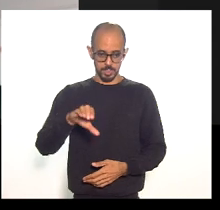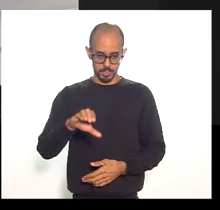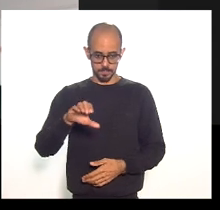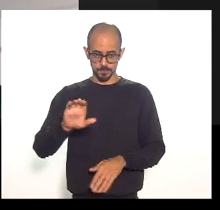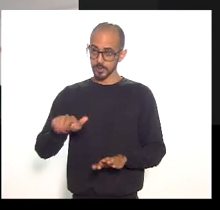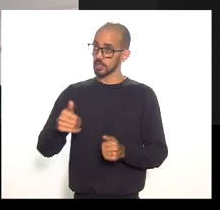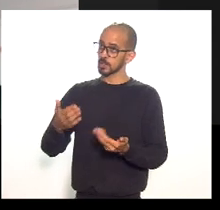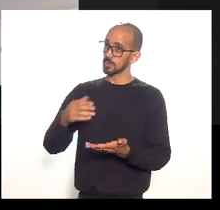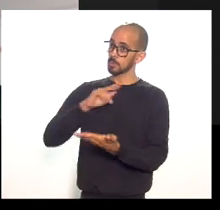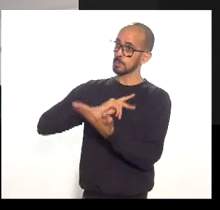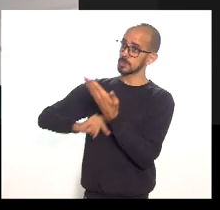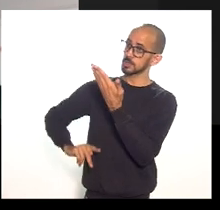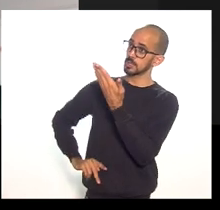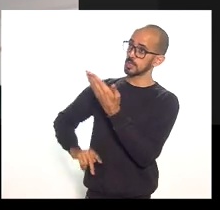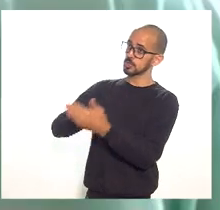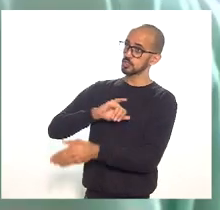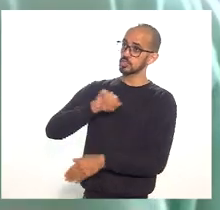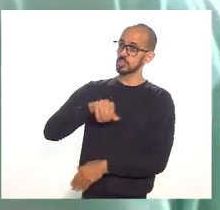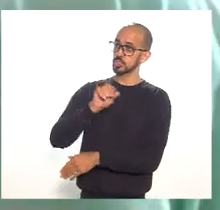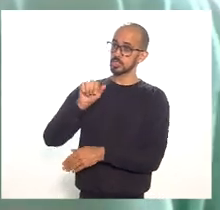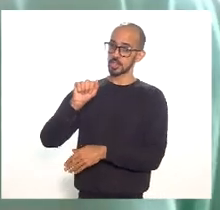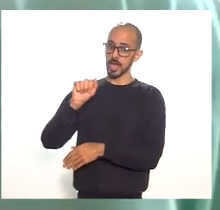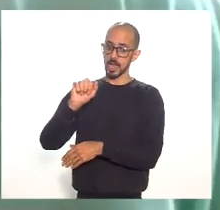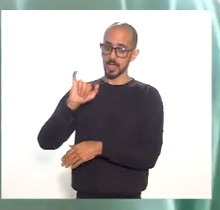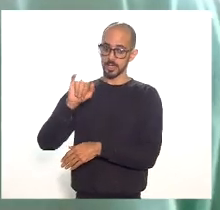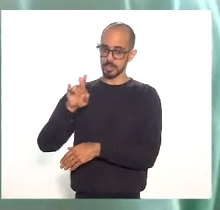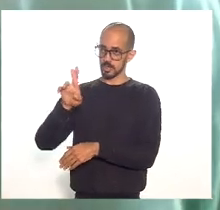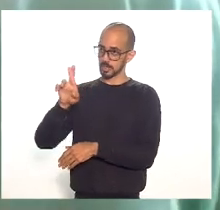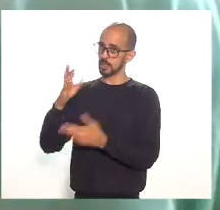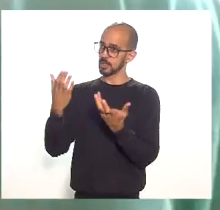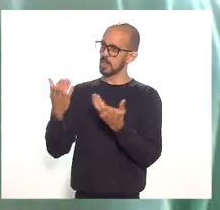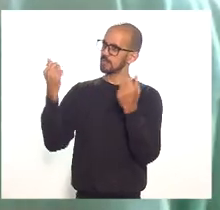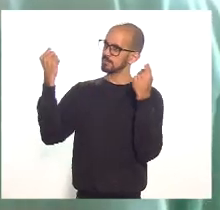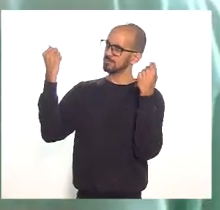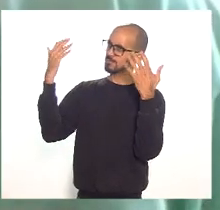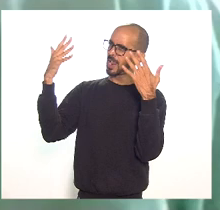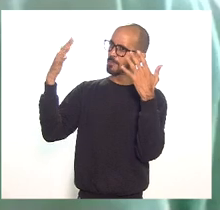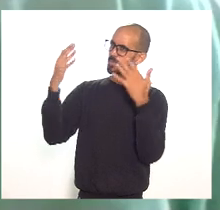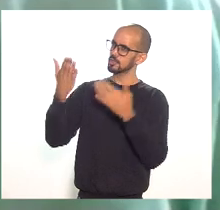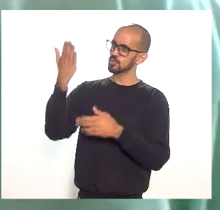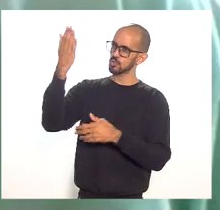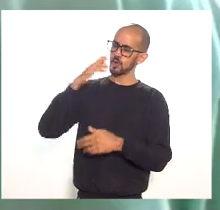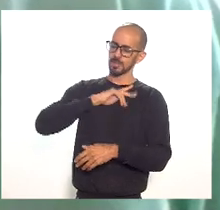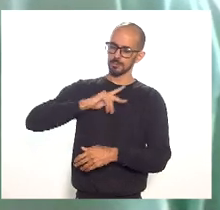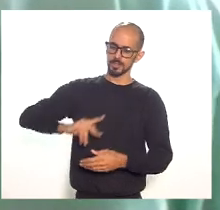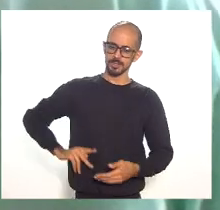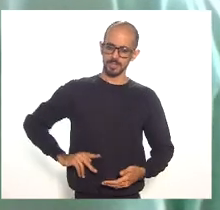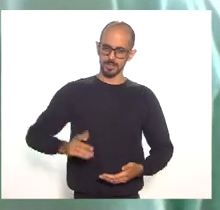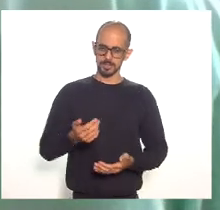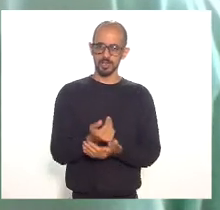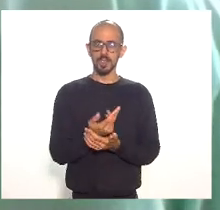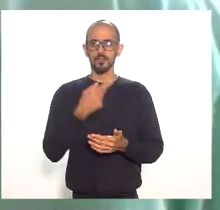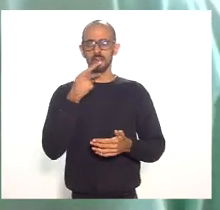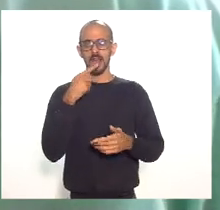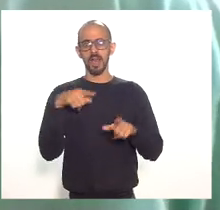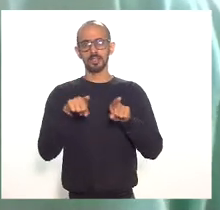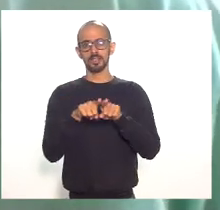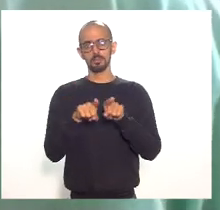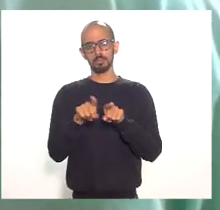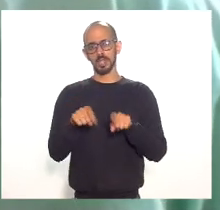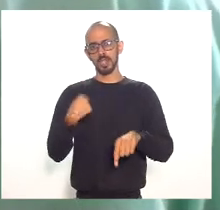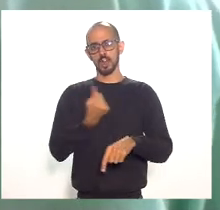Presidente Jair Bittencourt, primeiro eu queria lhe saudar na presidência e dizer que a